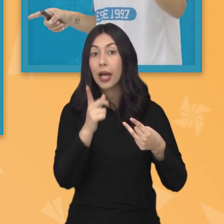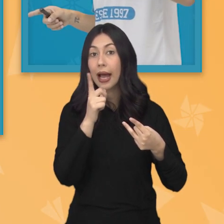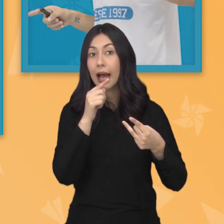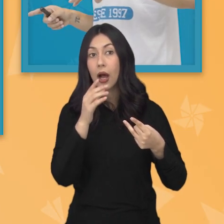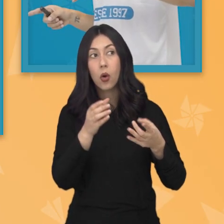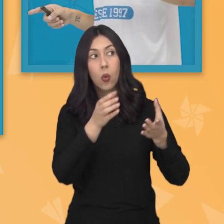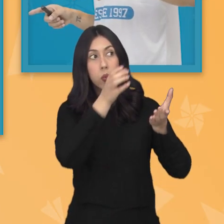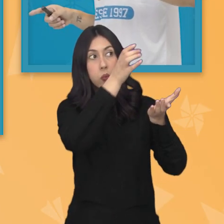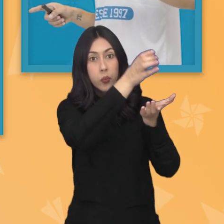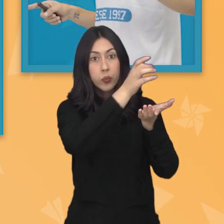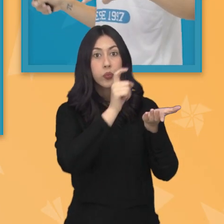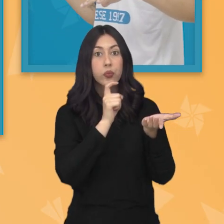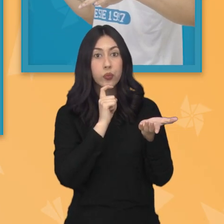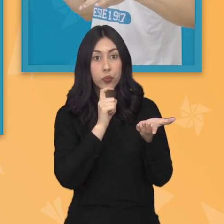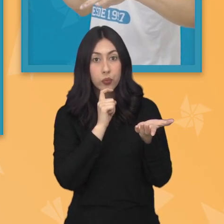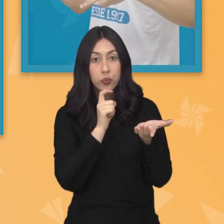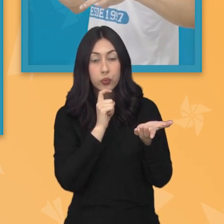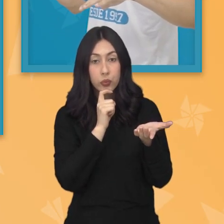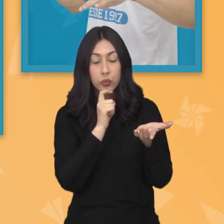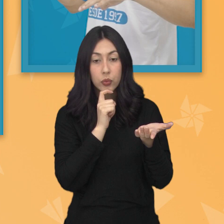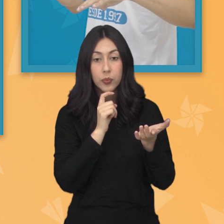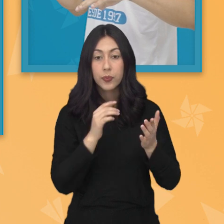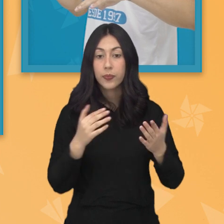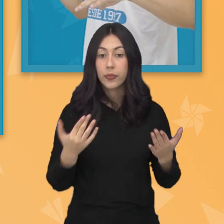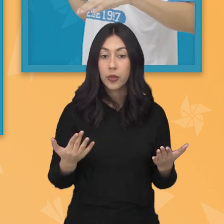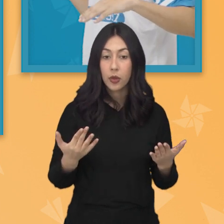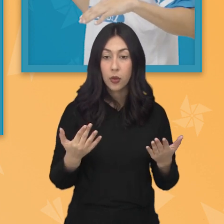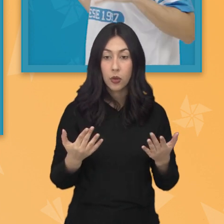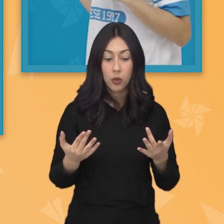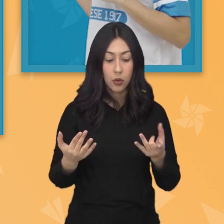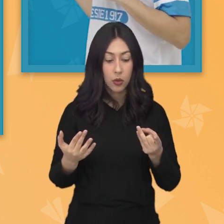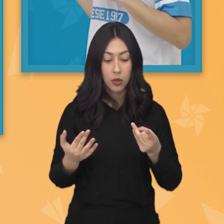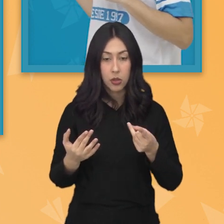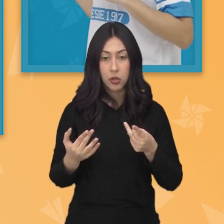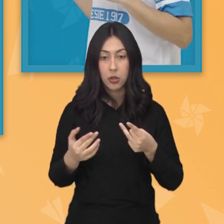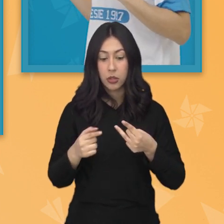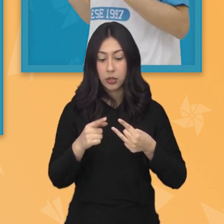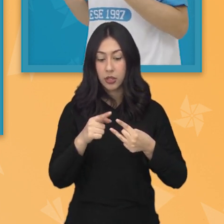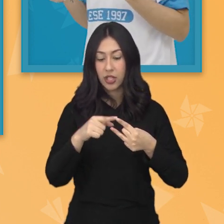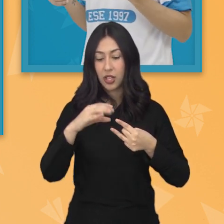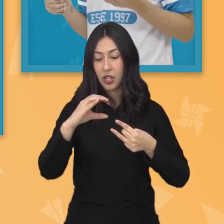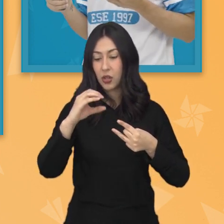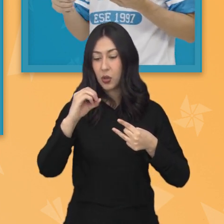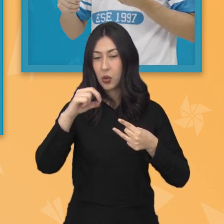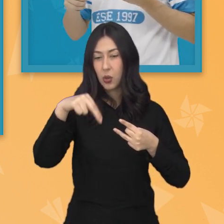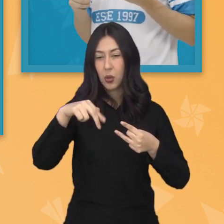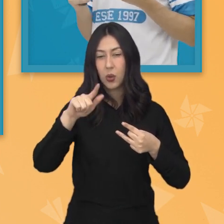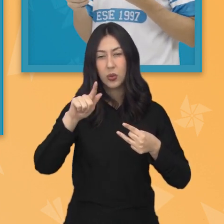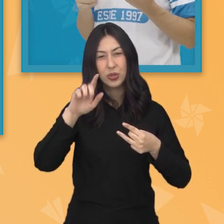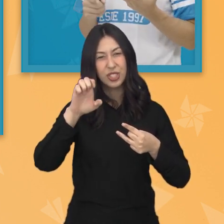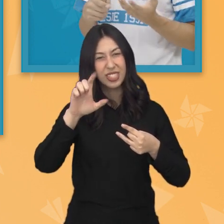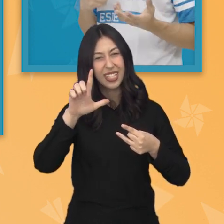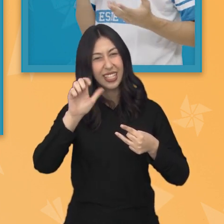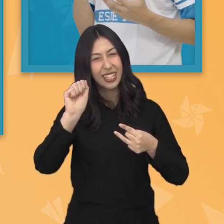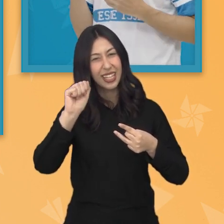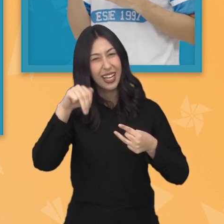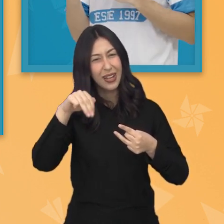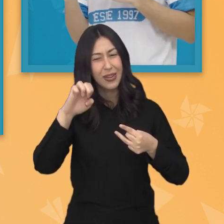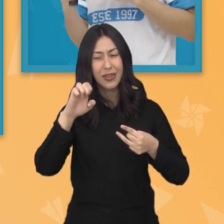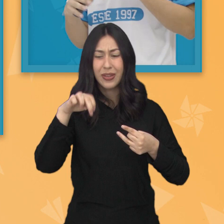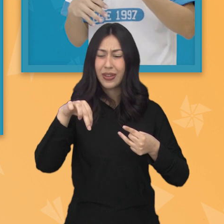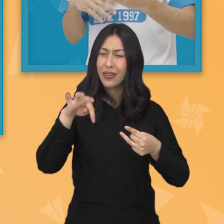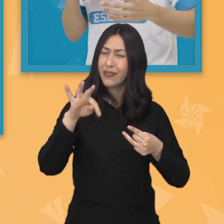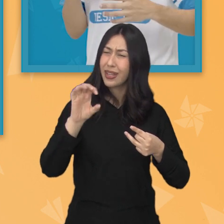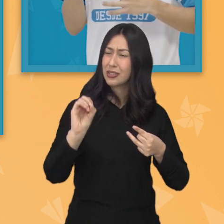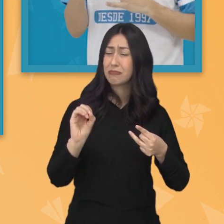quê? Solidificar aquela água. Então, alternativa B, congelamento. Não é um nome oficial, né? Muita gente às vezes a gente